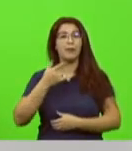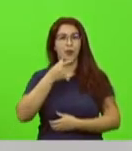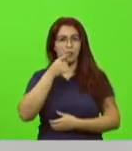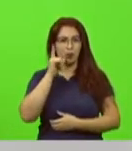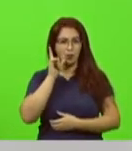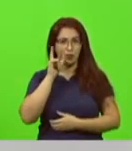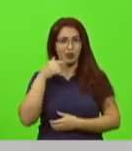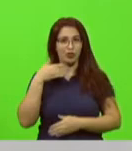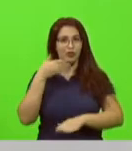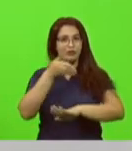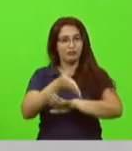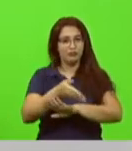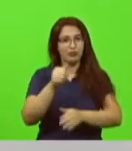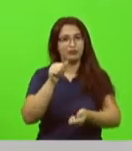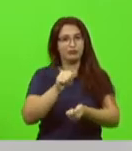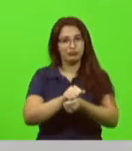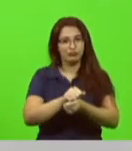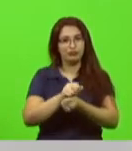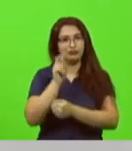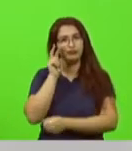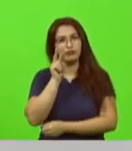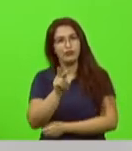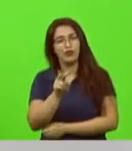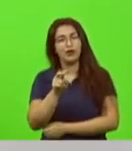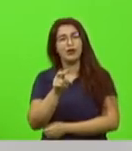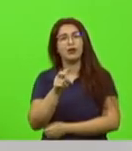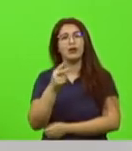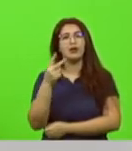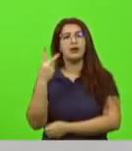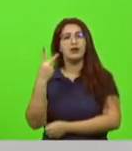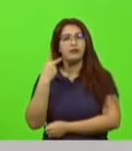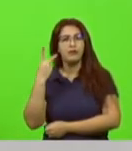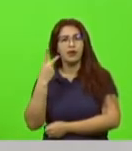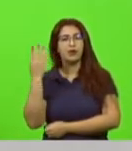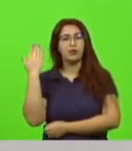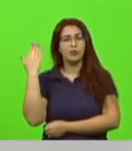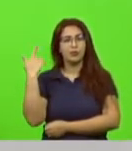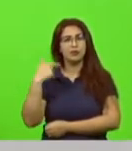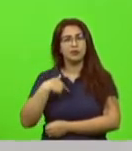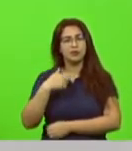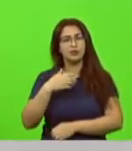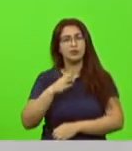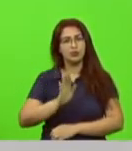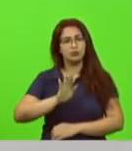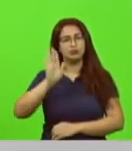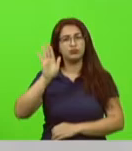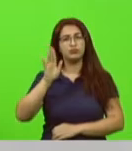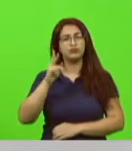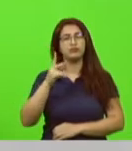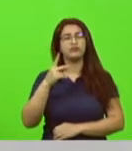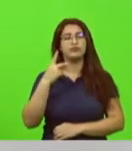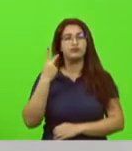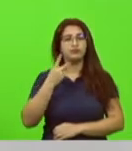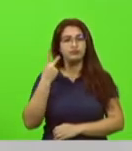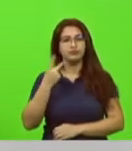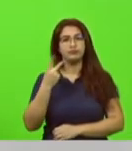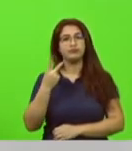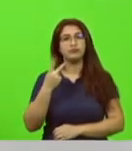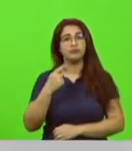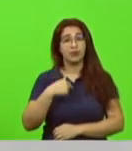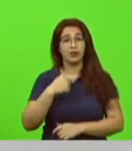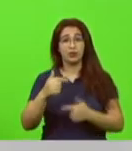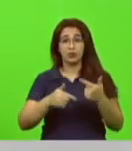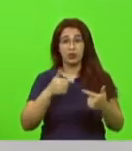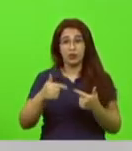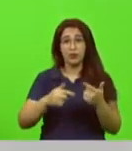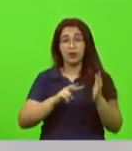posse como deputado, foi candidato a vereador naquela época, lá em 1984, 85, e eu, funcionário da Petrobras,